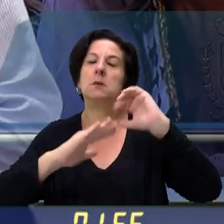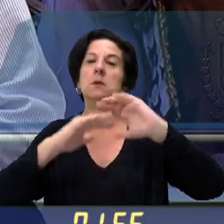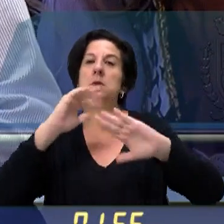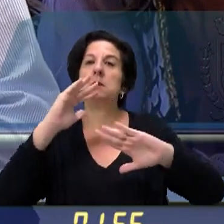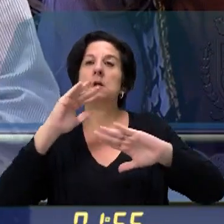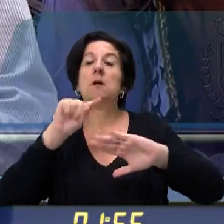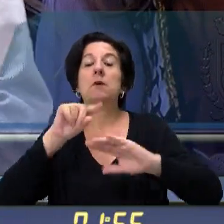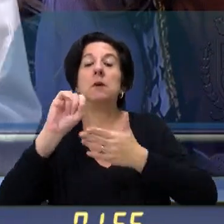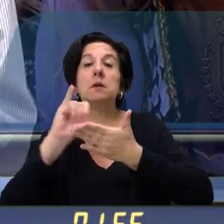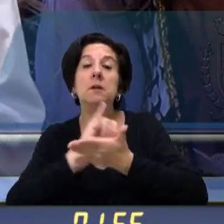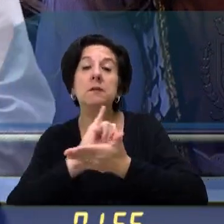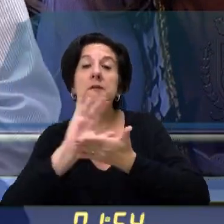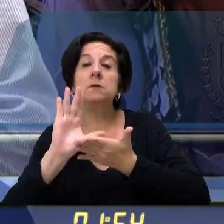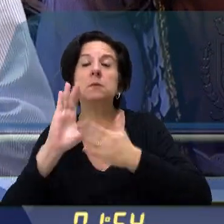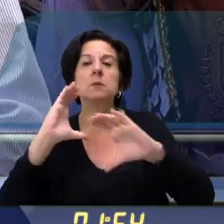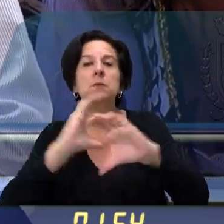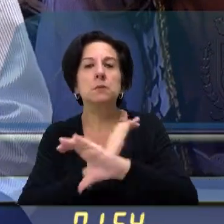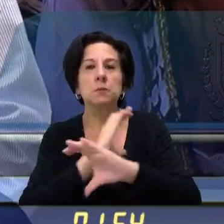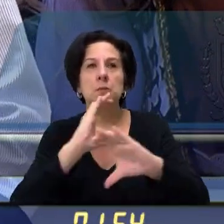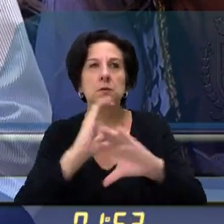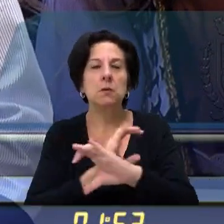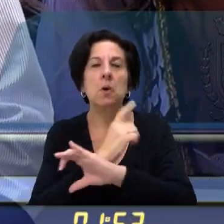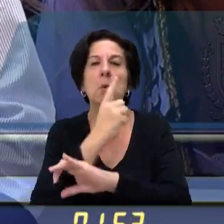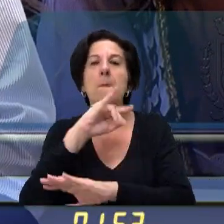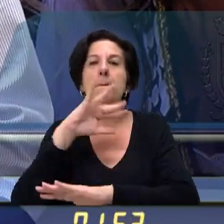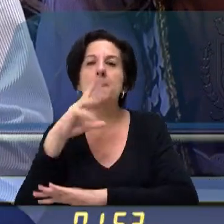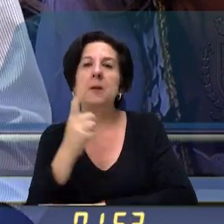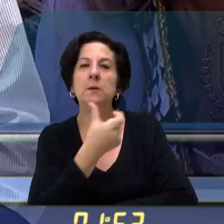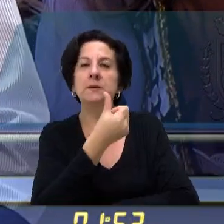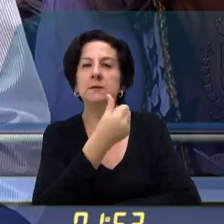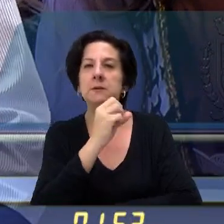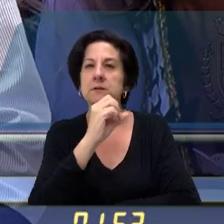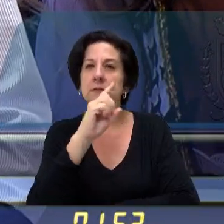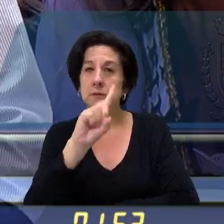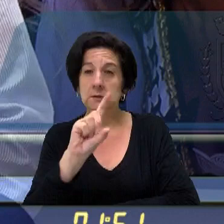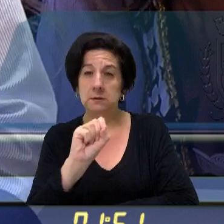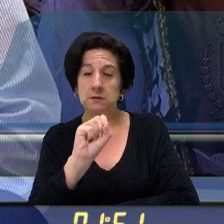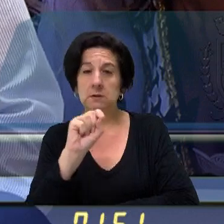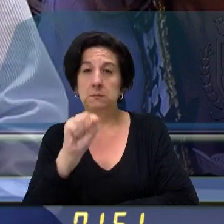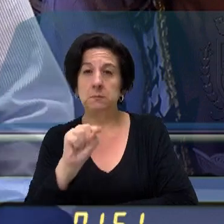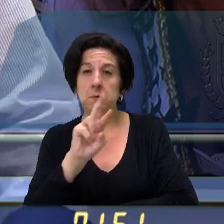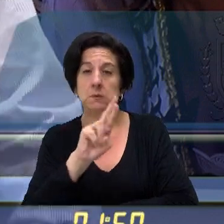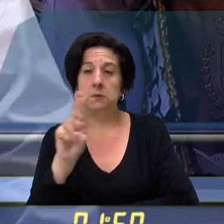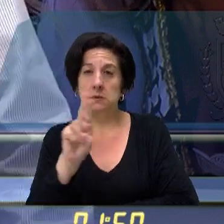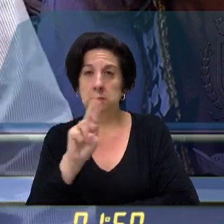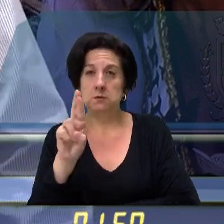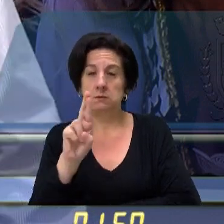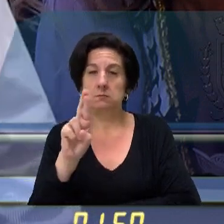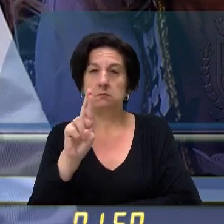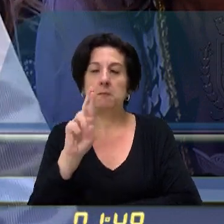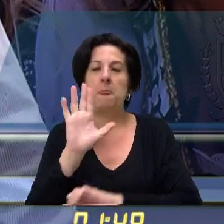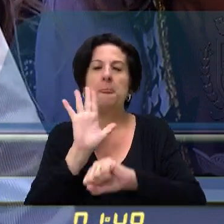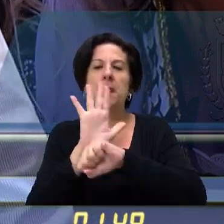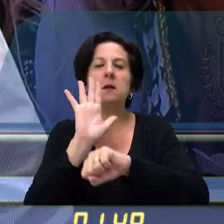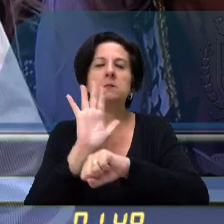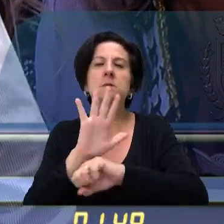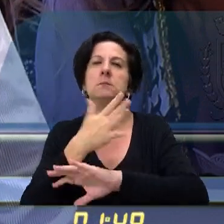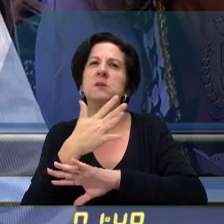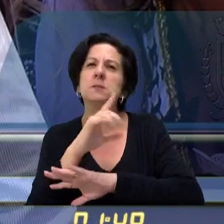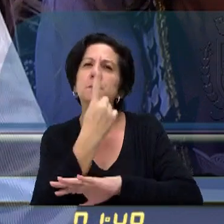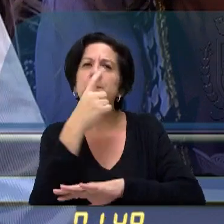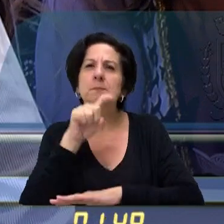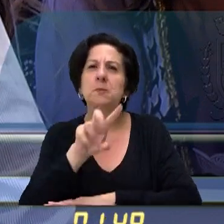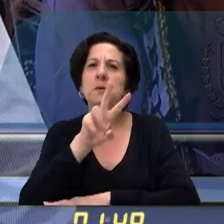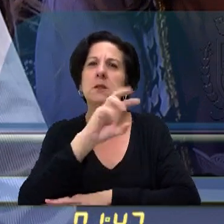Isso vai ser um investimento total de 1.610.000. Serão beneficiadas em torno de